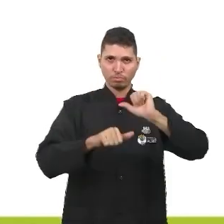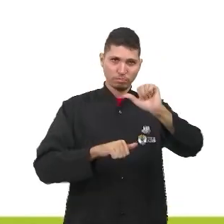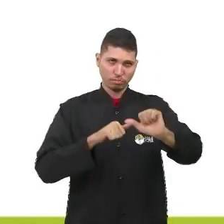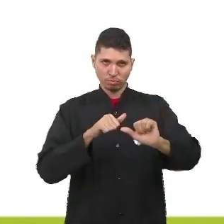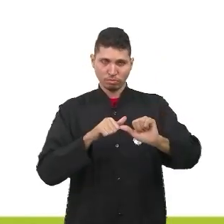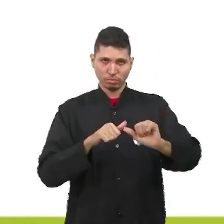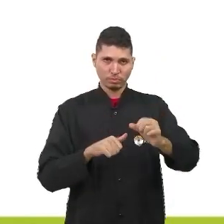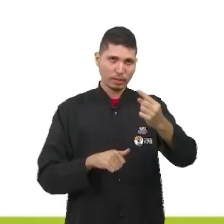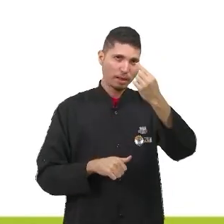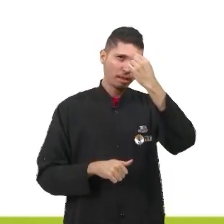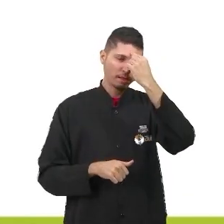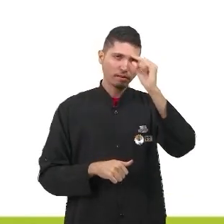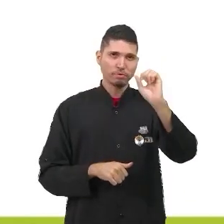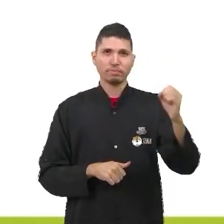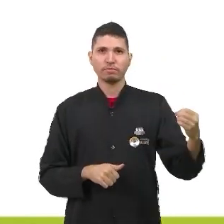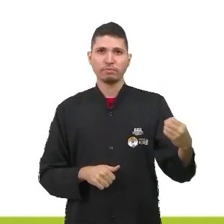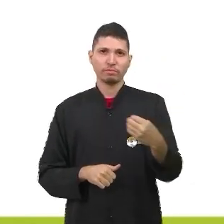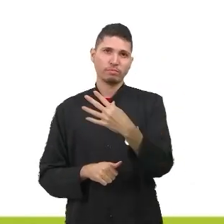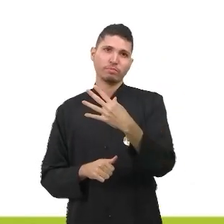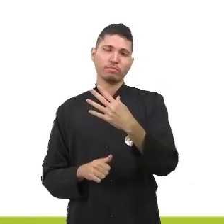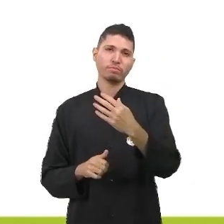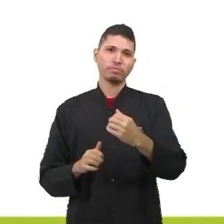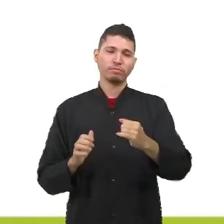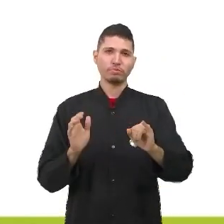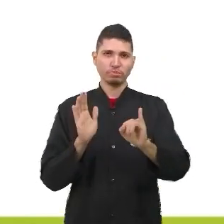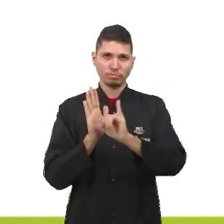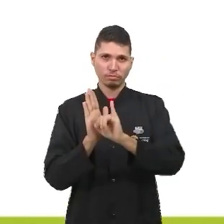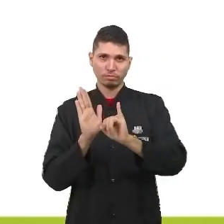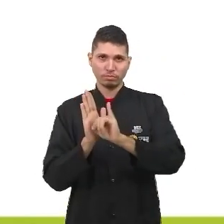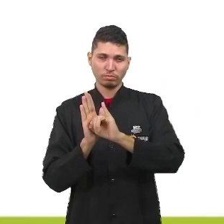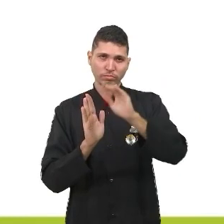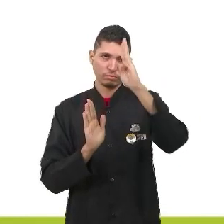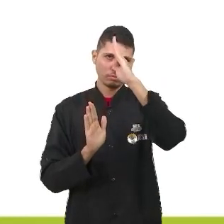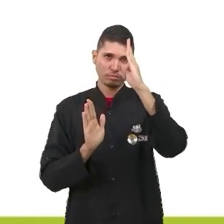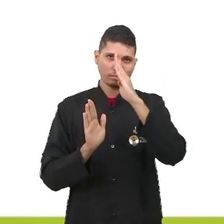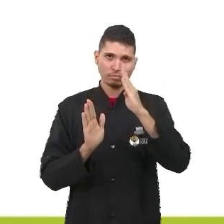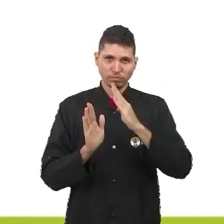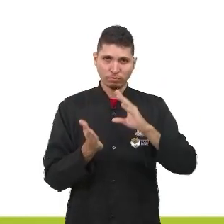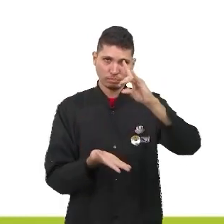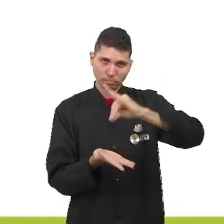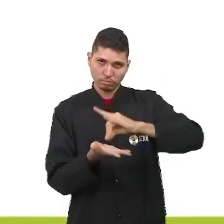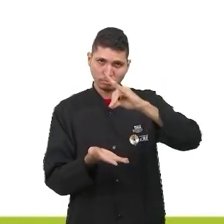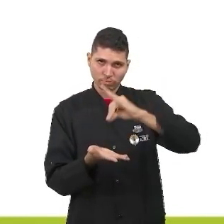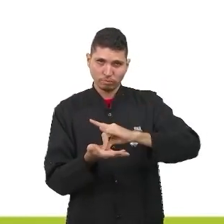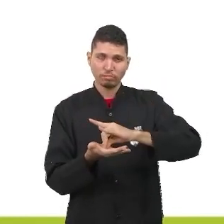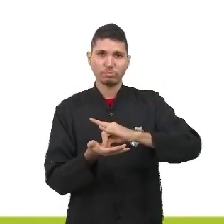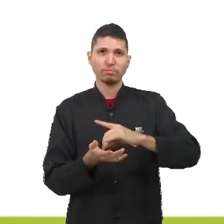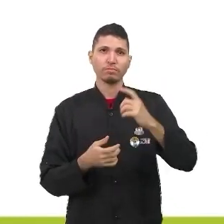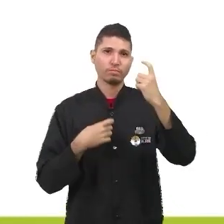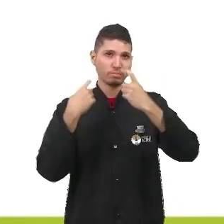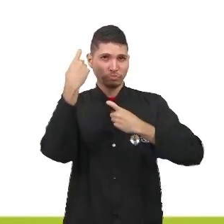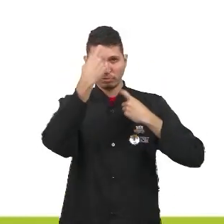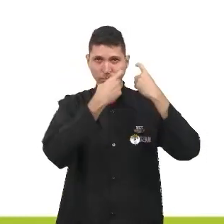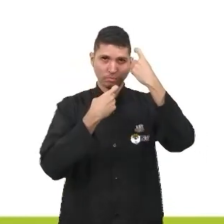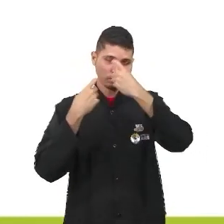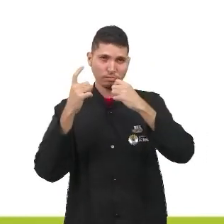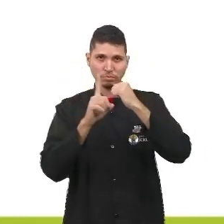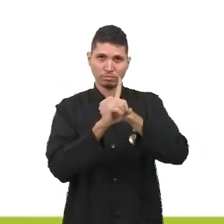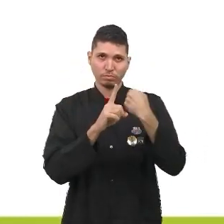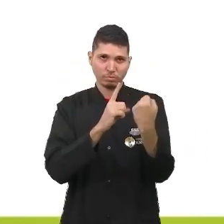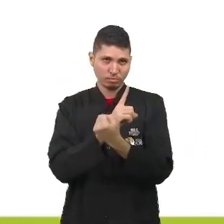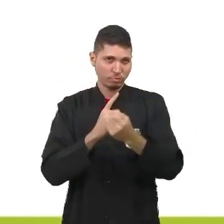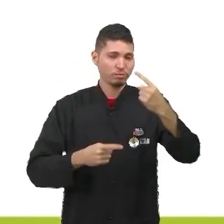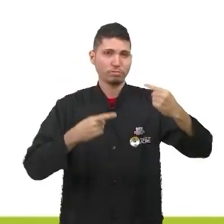inovação, busca por uma identidade cultural brasileira autêntica, engajamento social, preocupação com as questões sociais e políticas